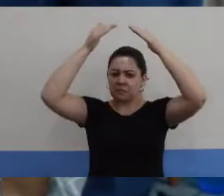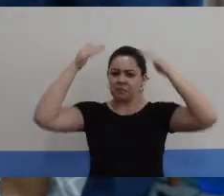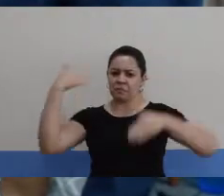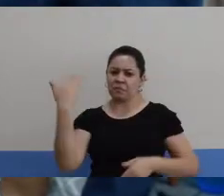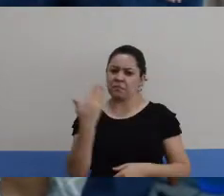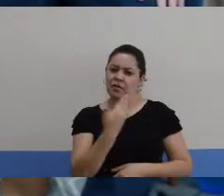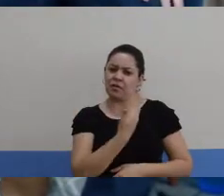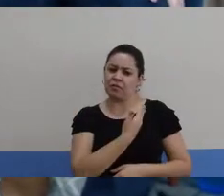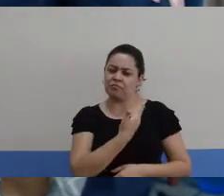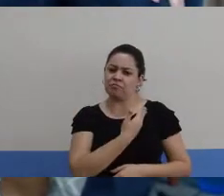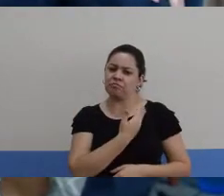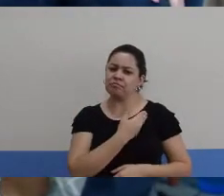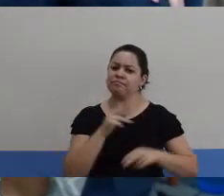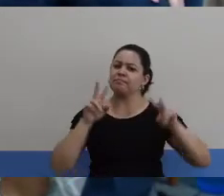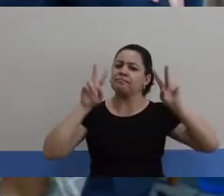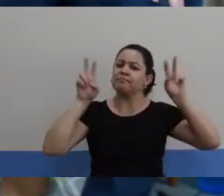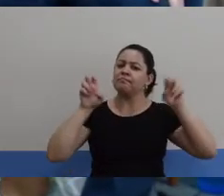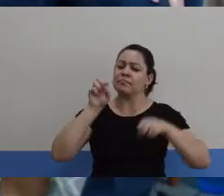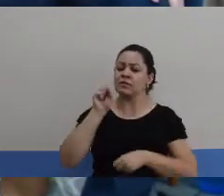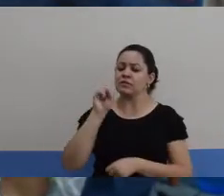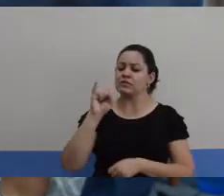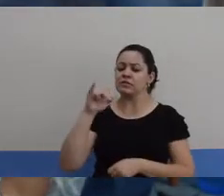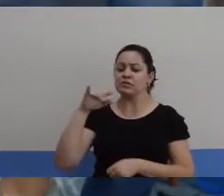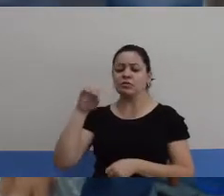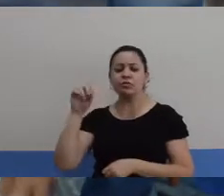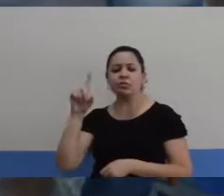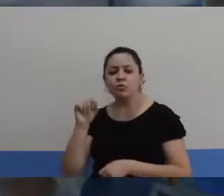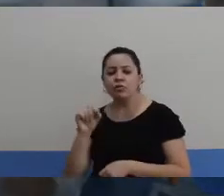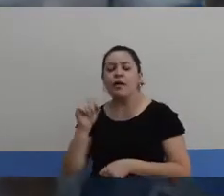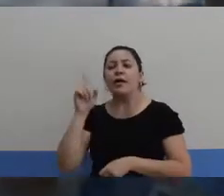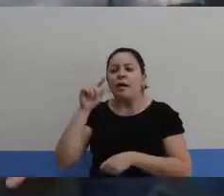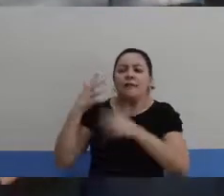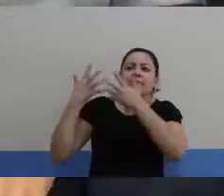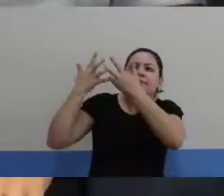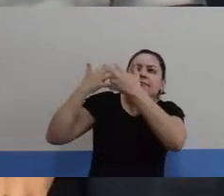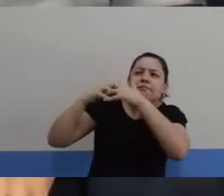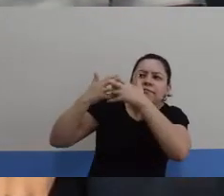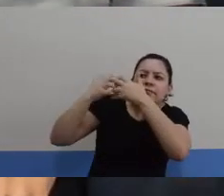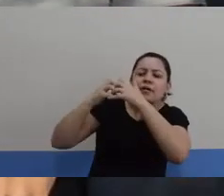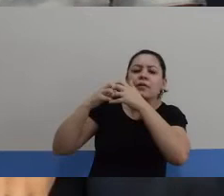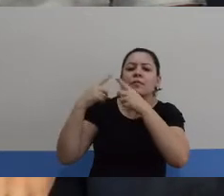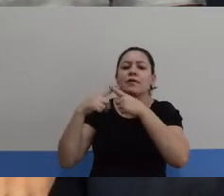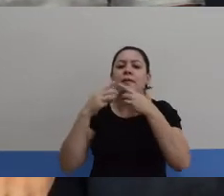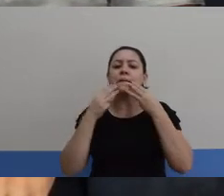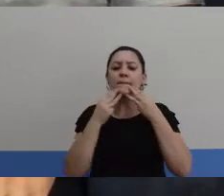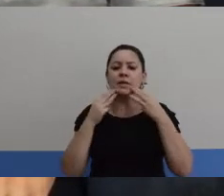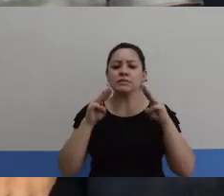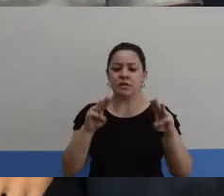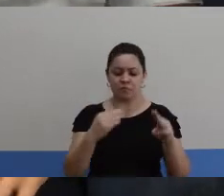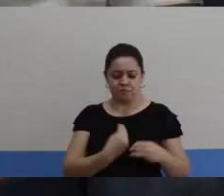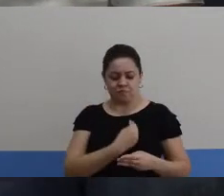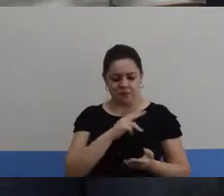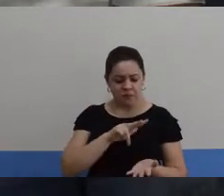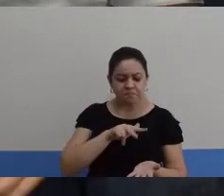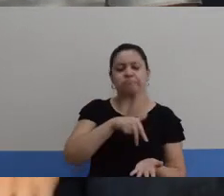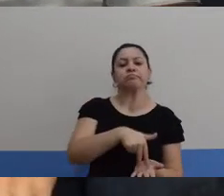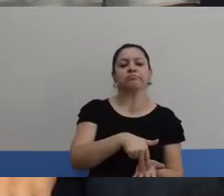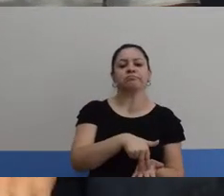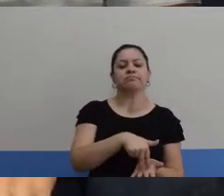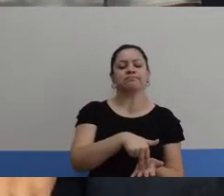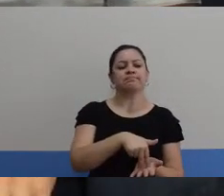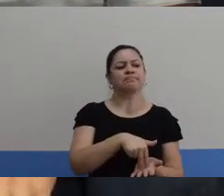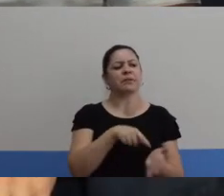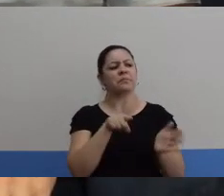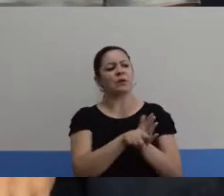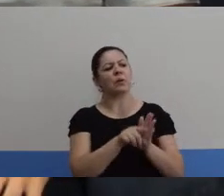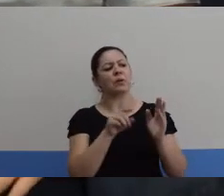convida toda a Igreja a refletir sobre o tema que é decisivo para a vida e missão. Dom Hamilton, o que